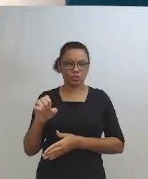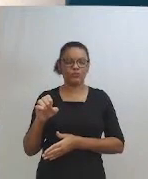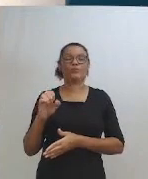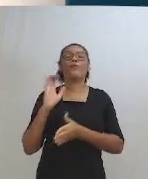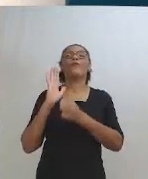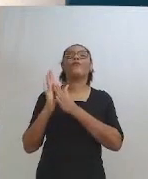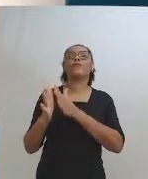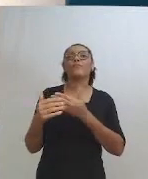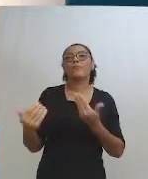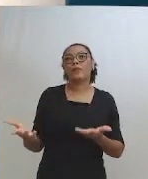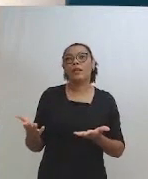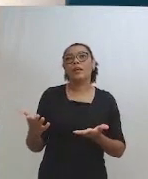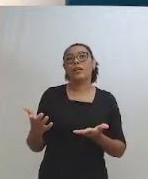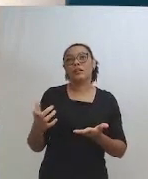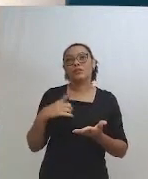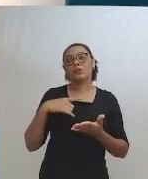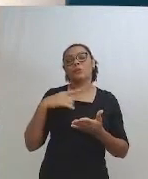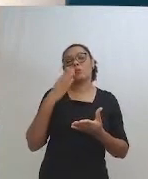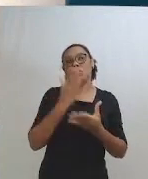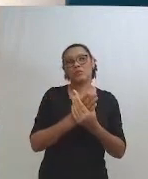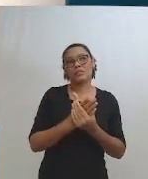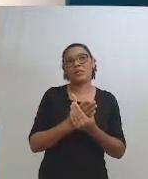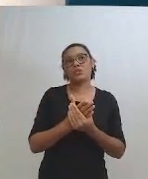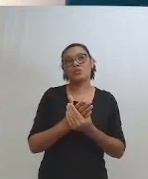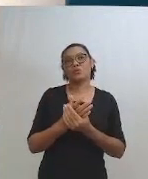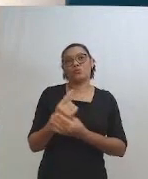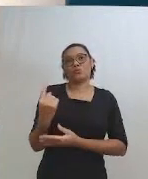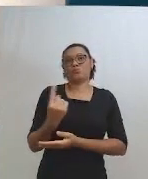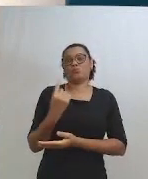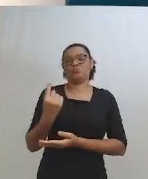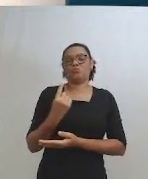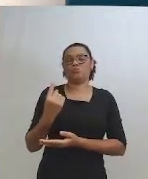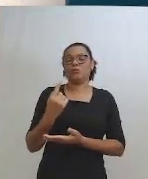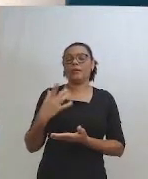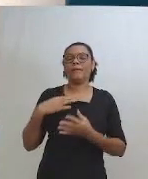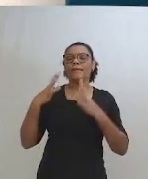autônomas. E gostaria de chamar a atenção também de vossas excelências para o HC